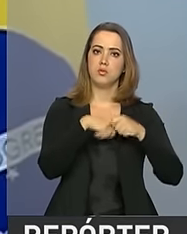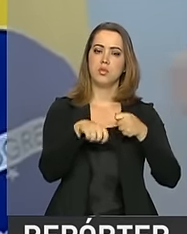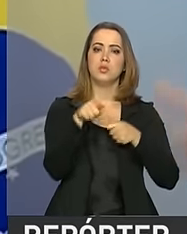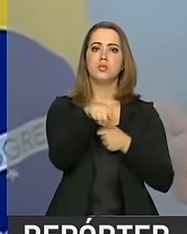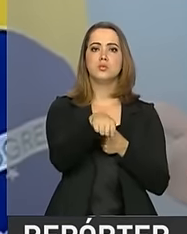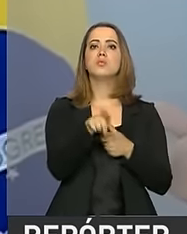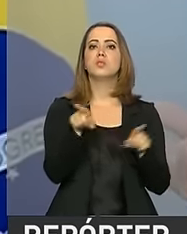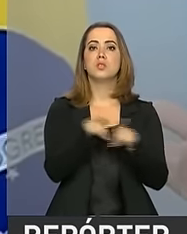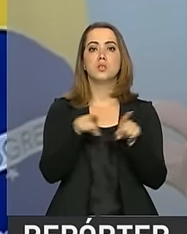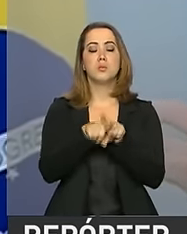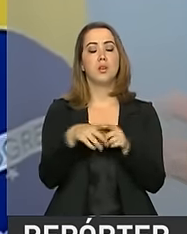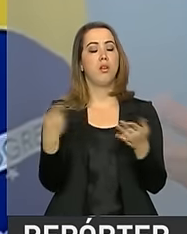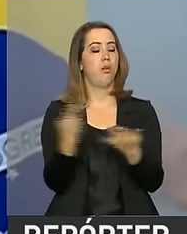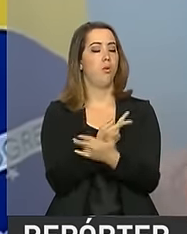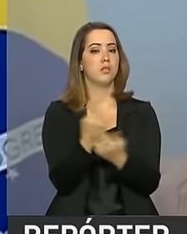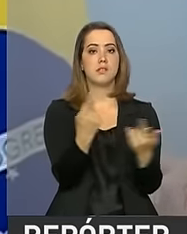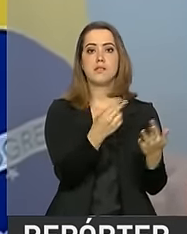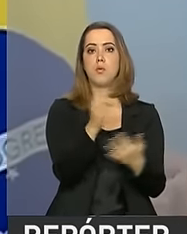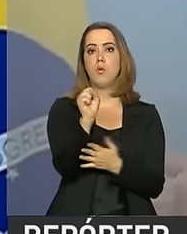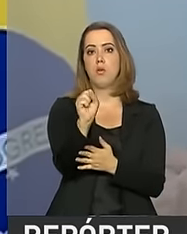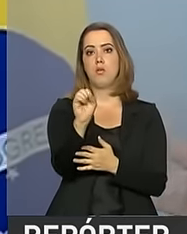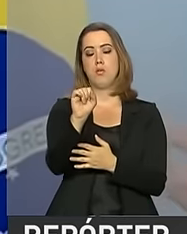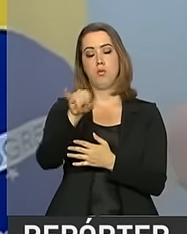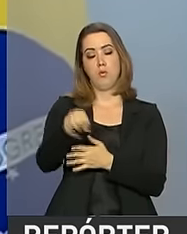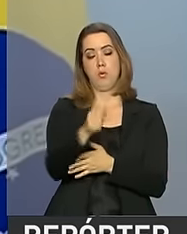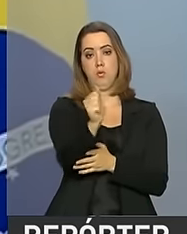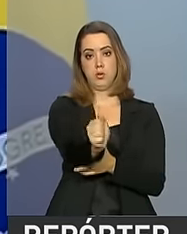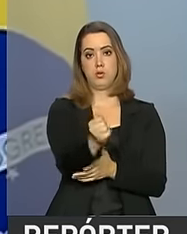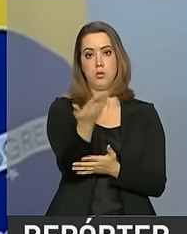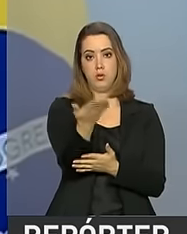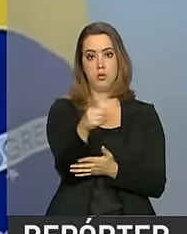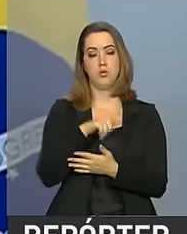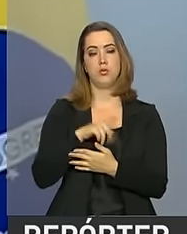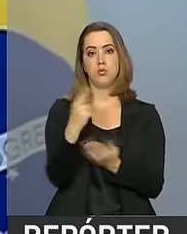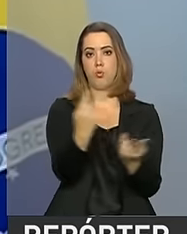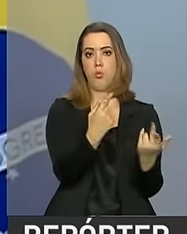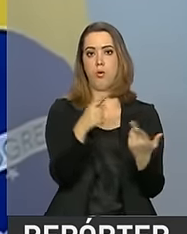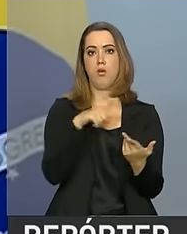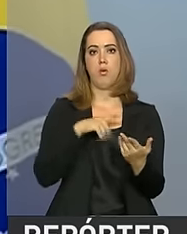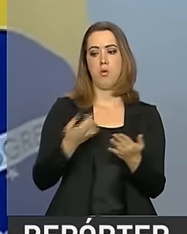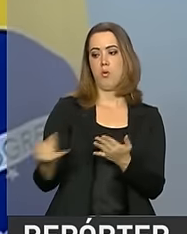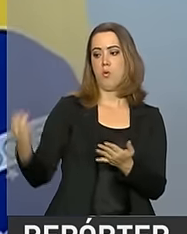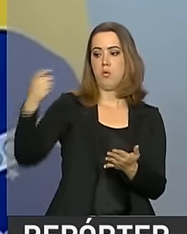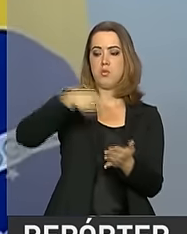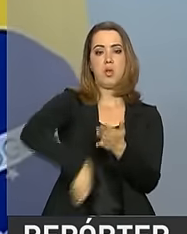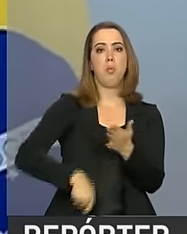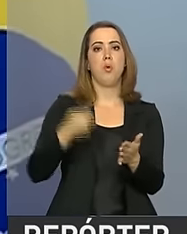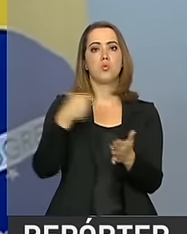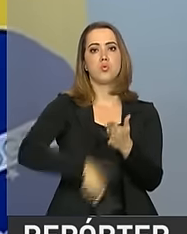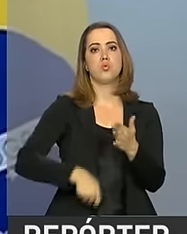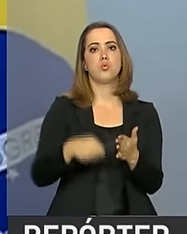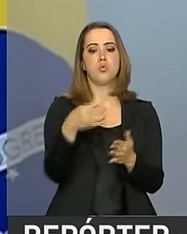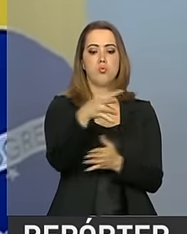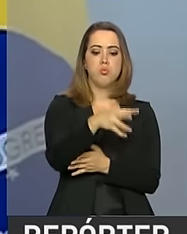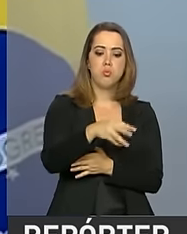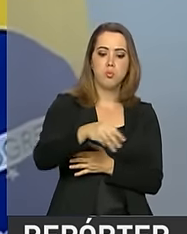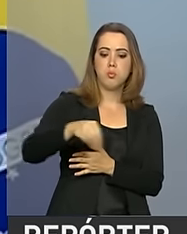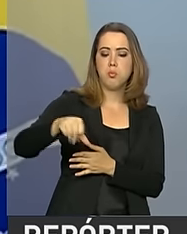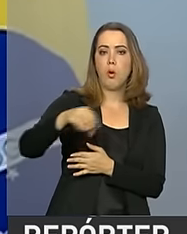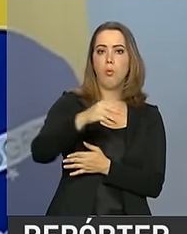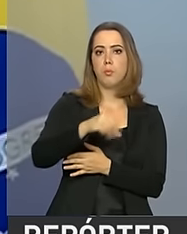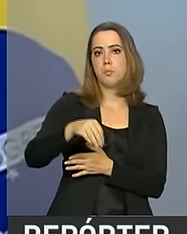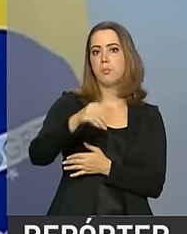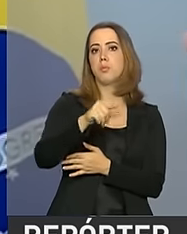certo? Isso é feito também com a soja. Inclusive, a China faz isso, no sentido que tributa o farelo em